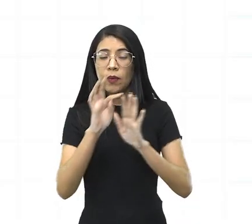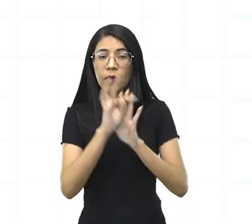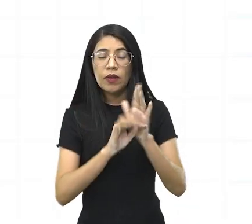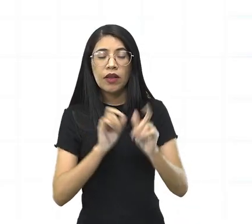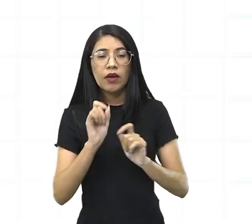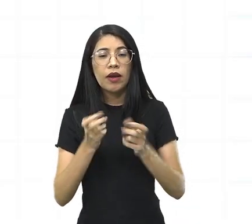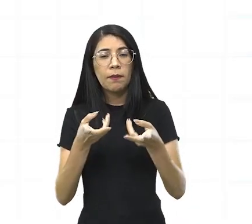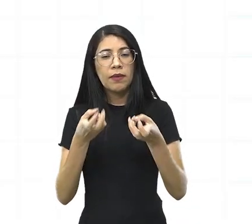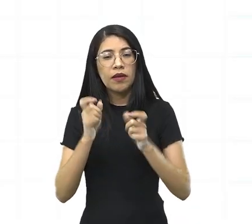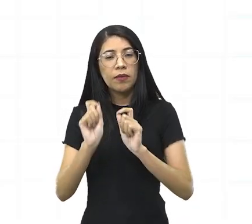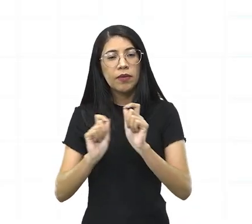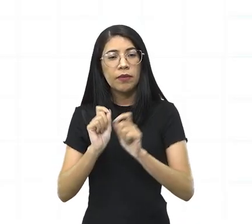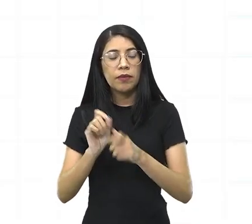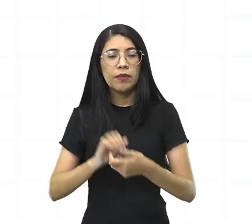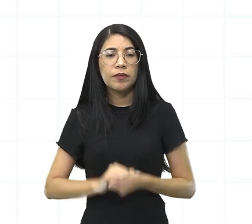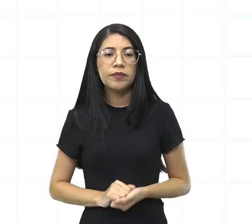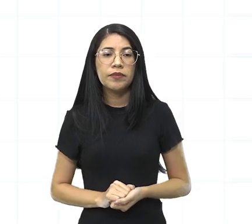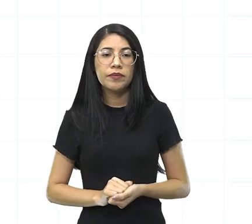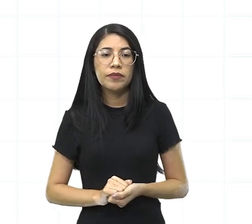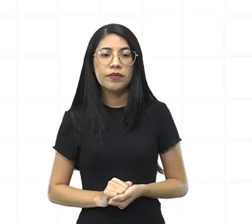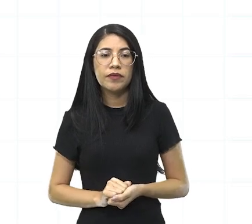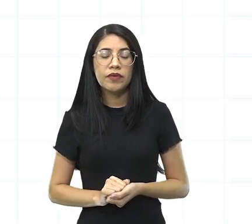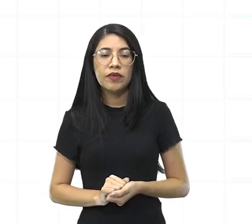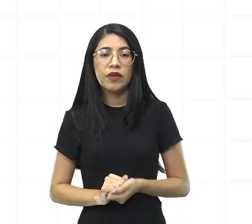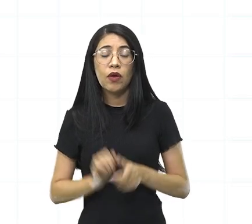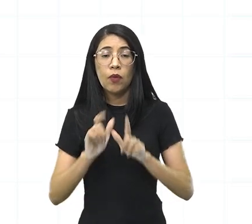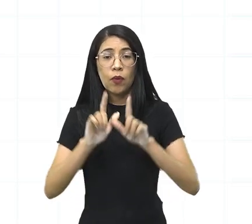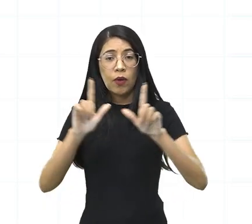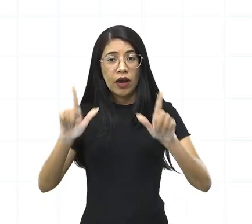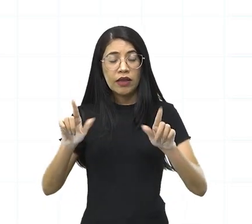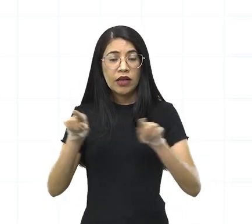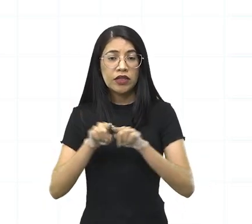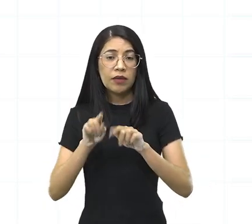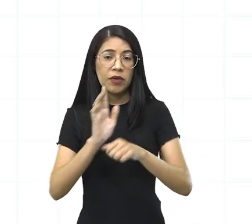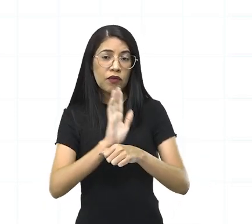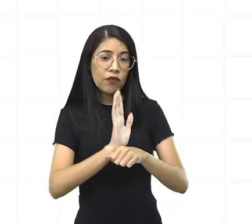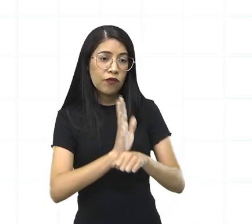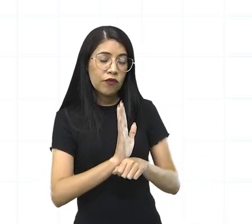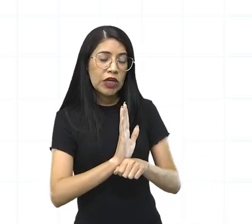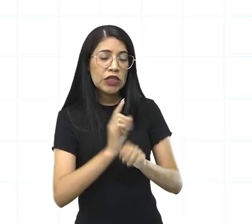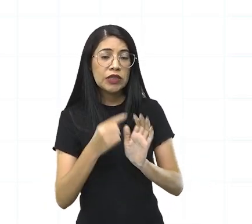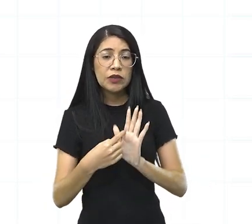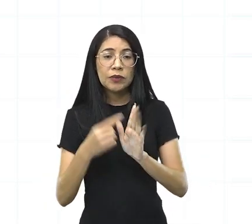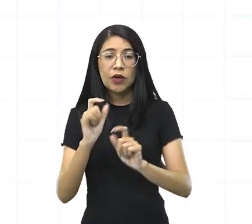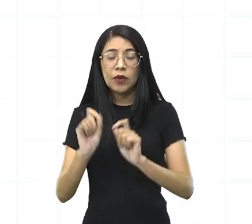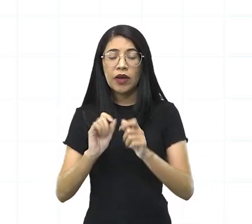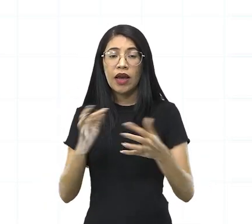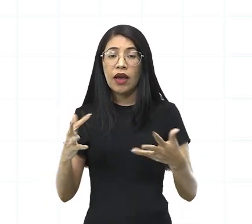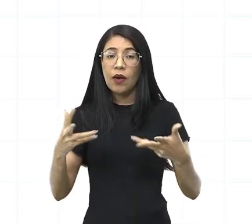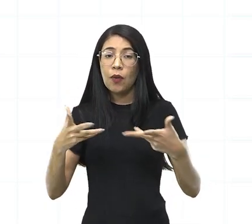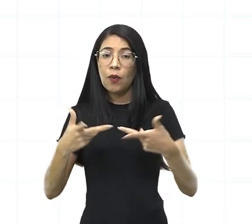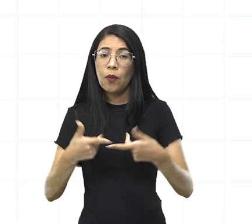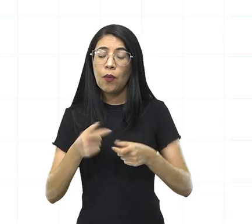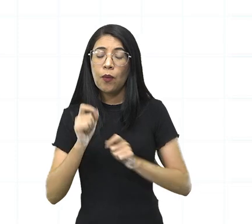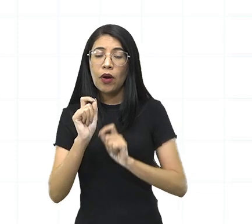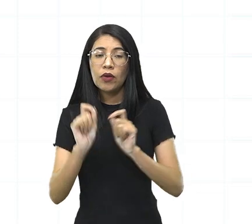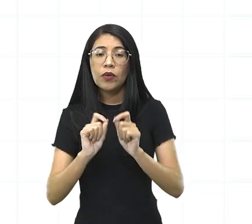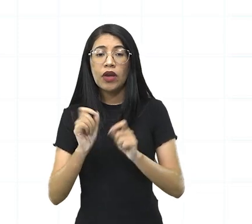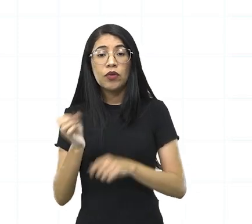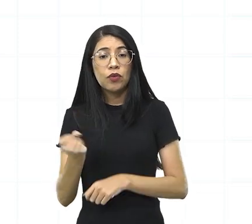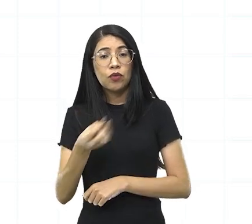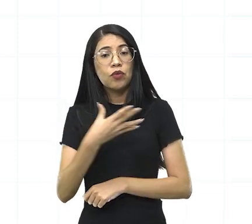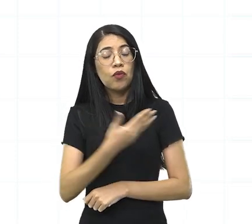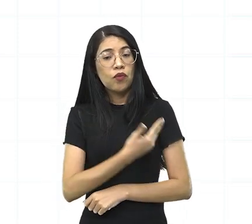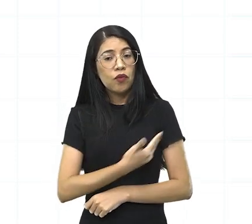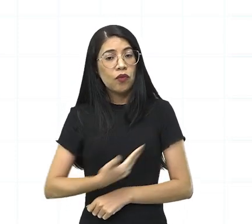podemos observar, olha só. Tanto o cartaz quanto o vídeo demonstram as qualidades do